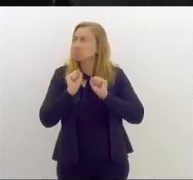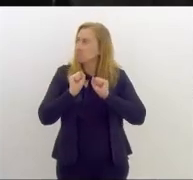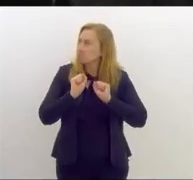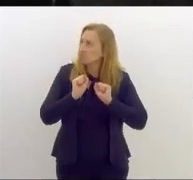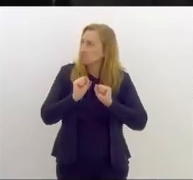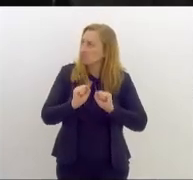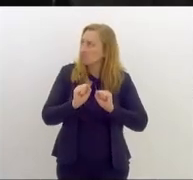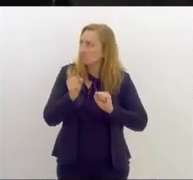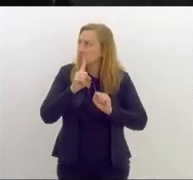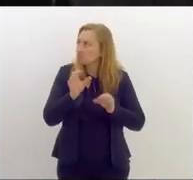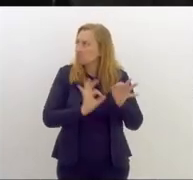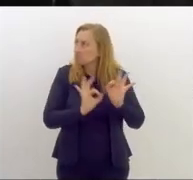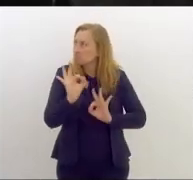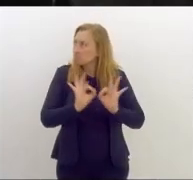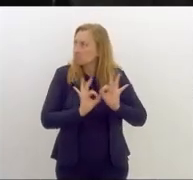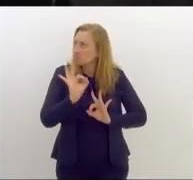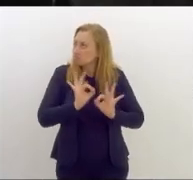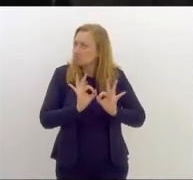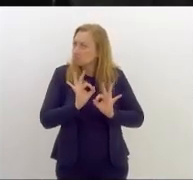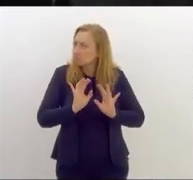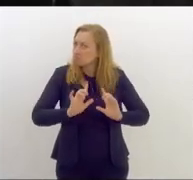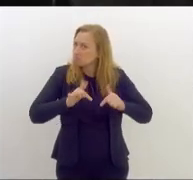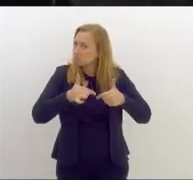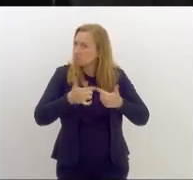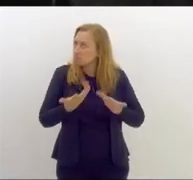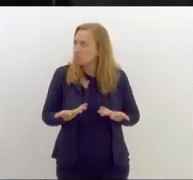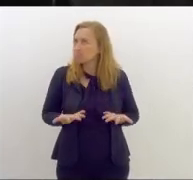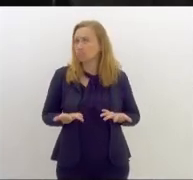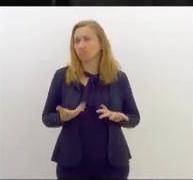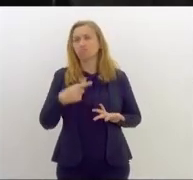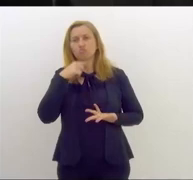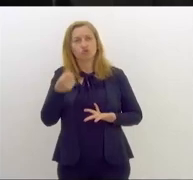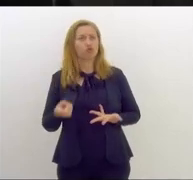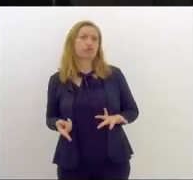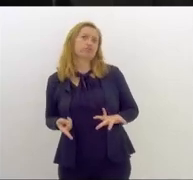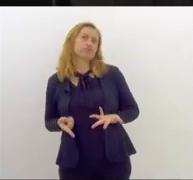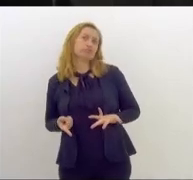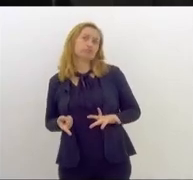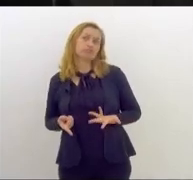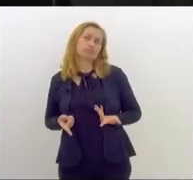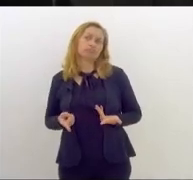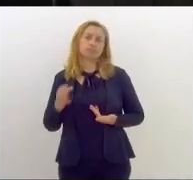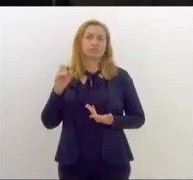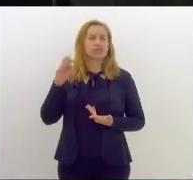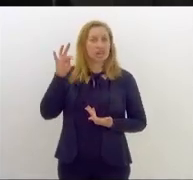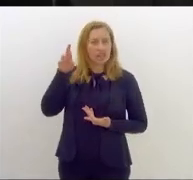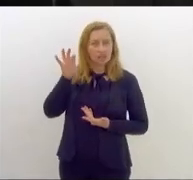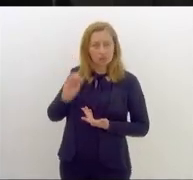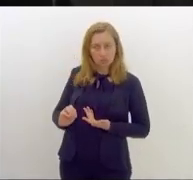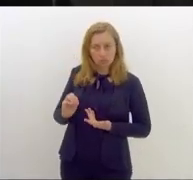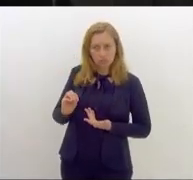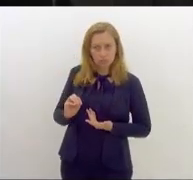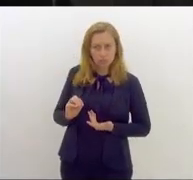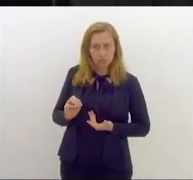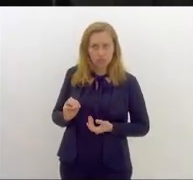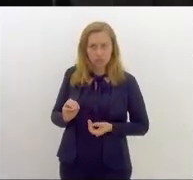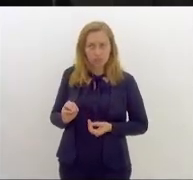não estar preparados para isso duvido que um estaleiro